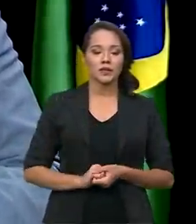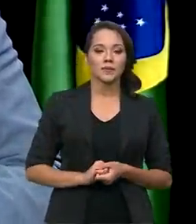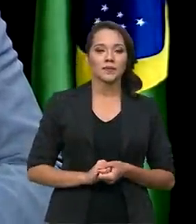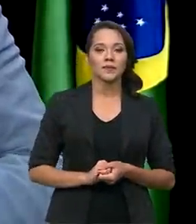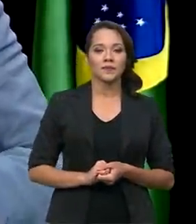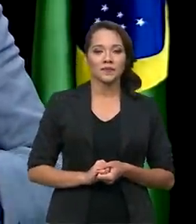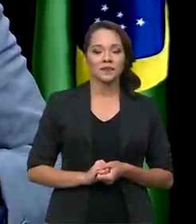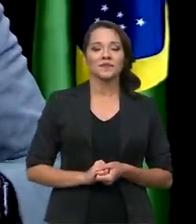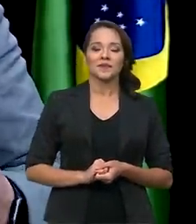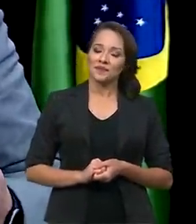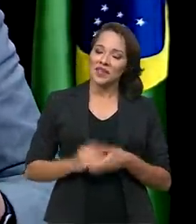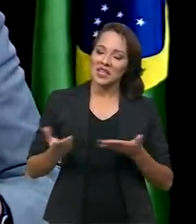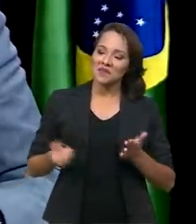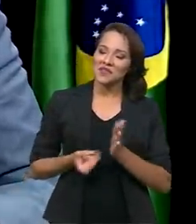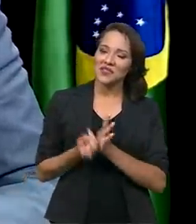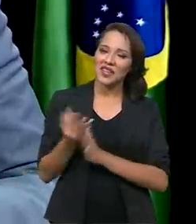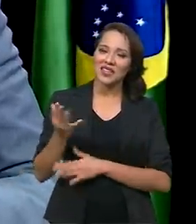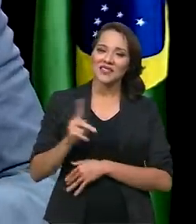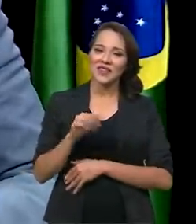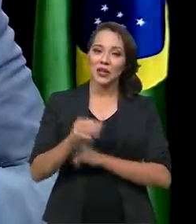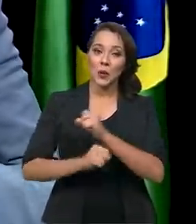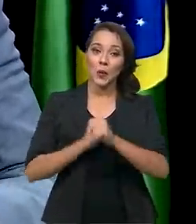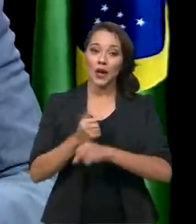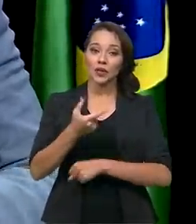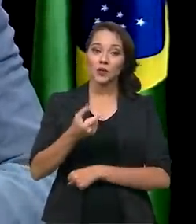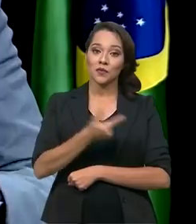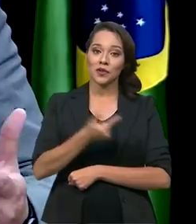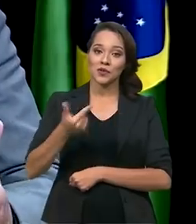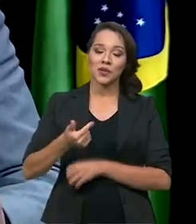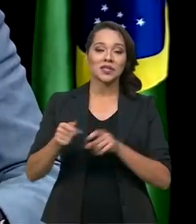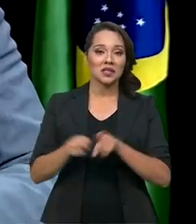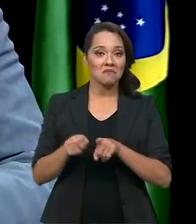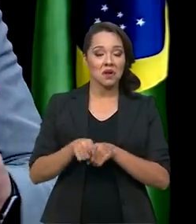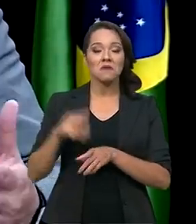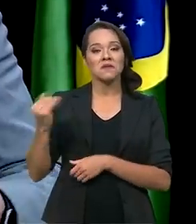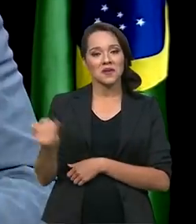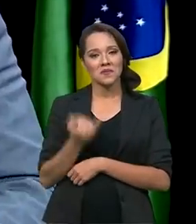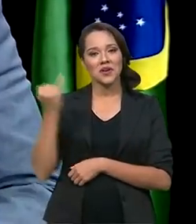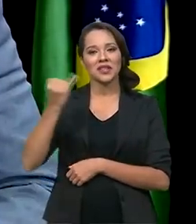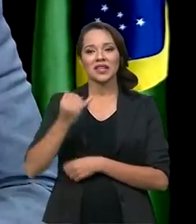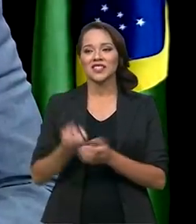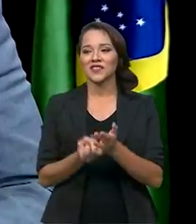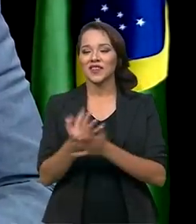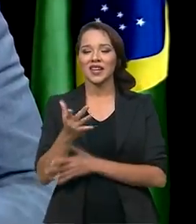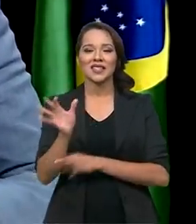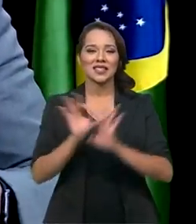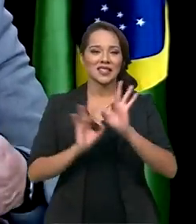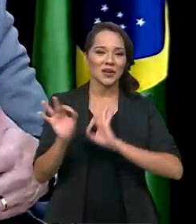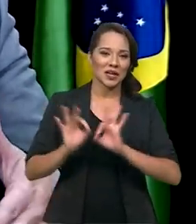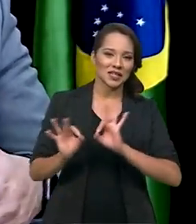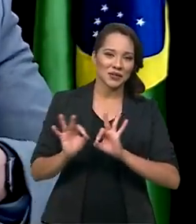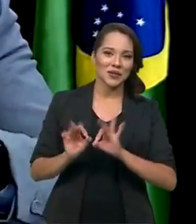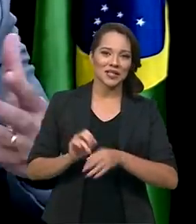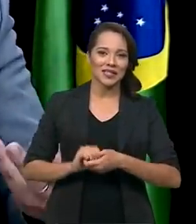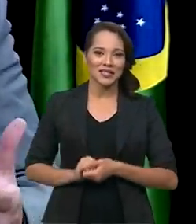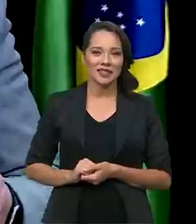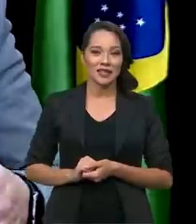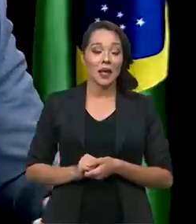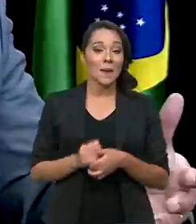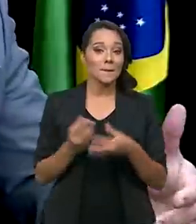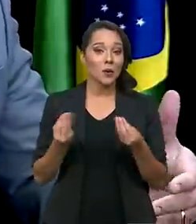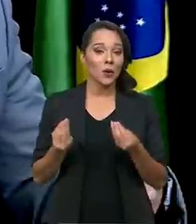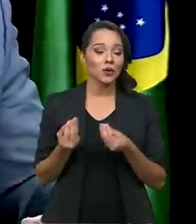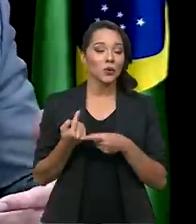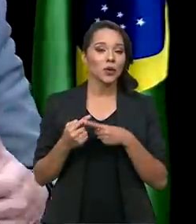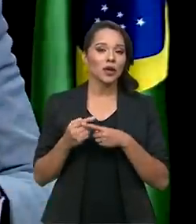Governador Valadares. Enfim, nós vamos ter um ano de 22 também importante, repleto de realizações, muito em